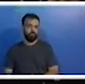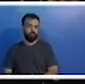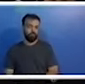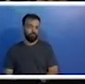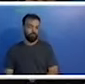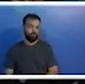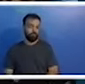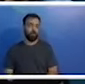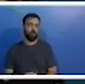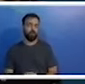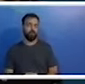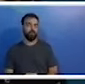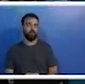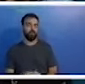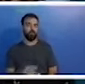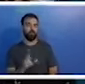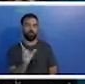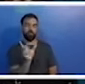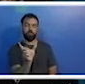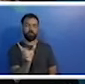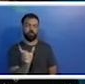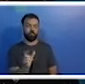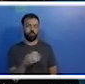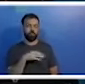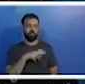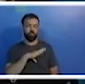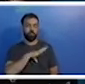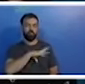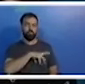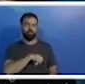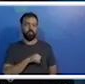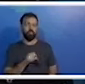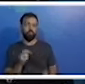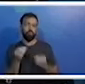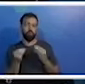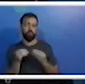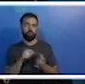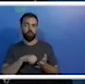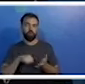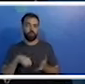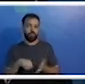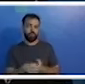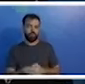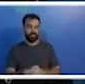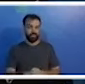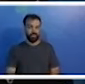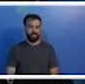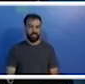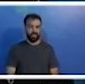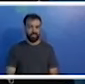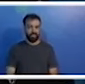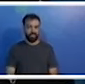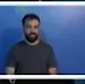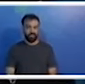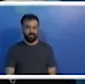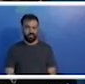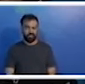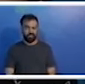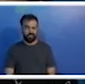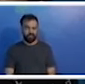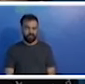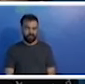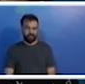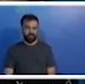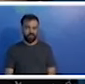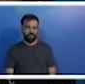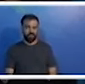nós falamos escrevemos a palavra amor esta mensagem essa expressão que nós fizemos em vimos no nosso cinema